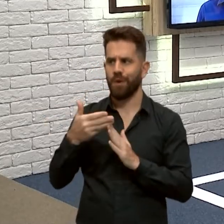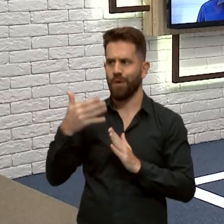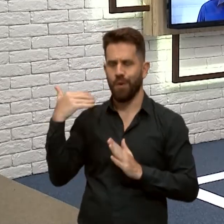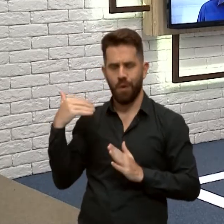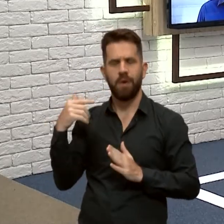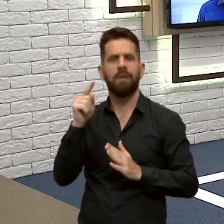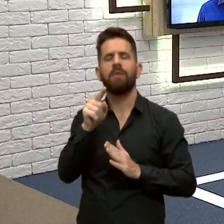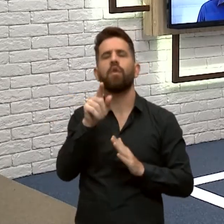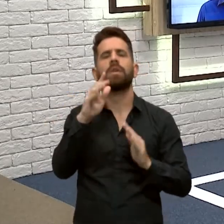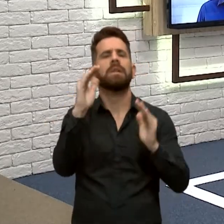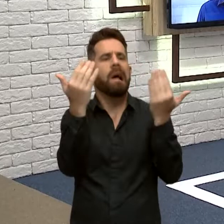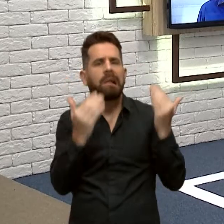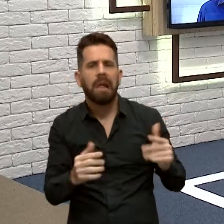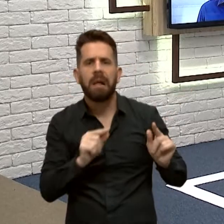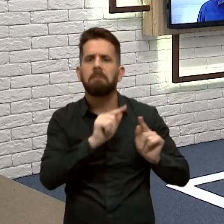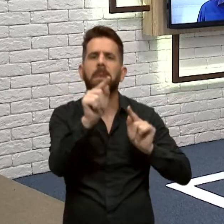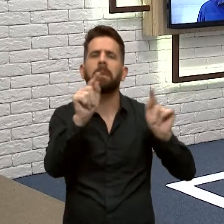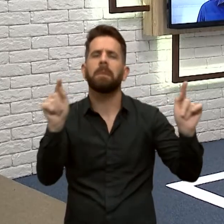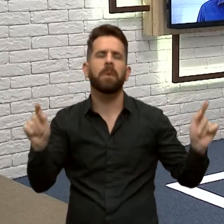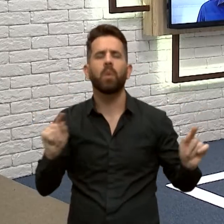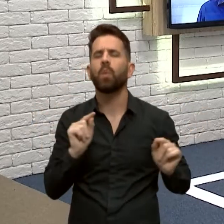a análise que o senhor fez sobre o cashback?